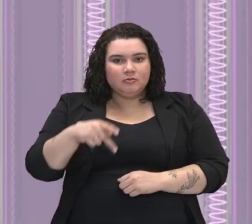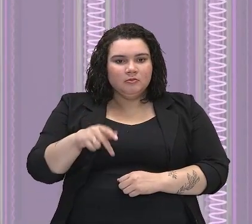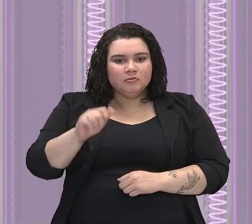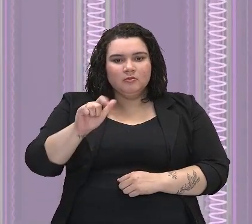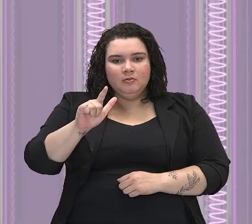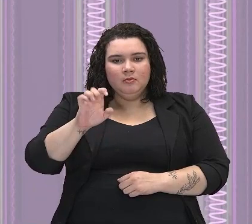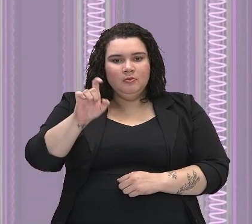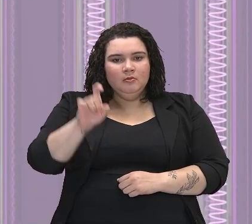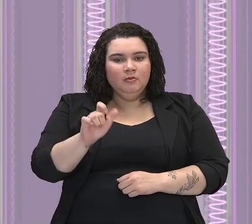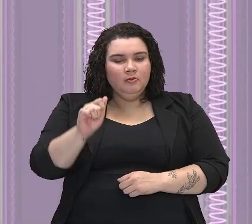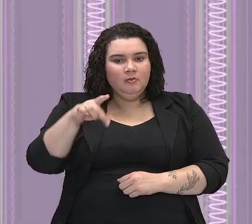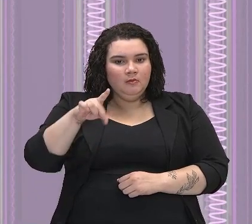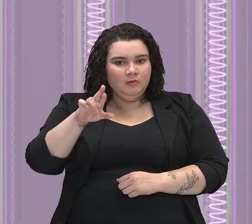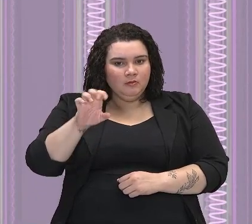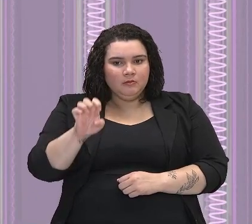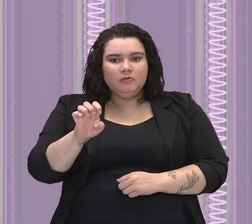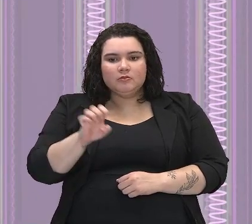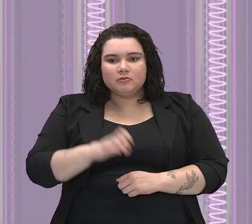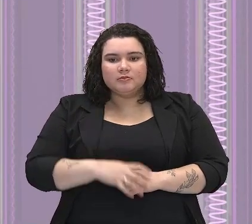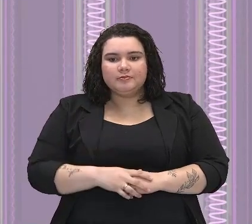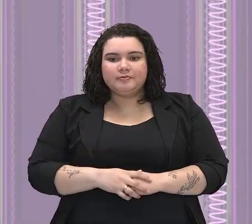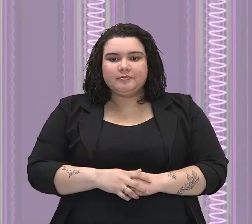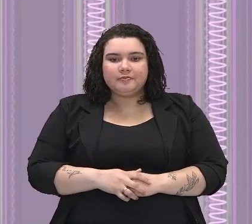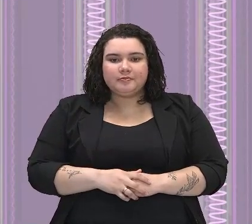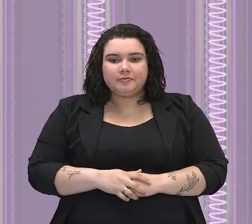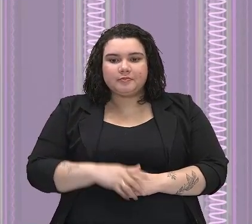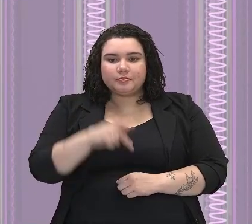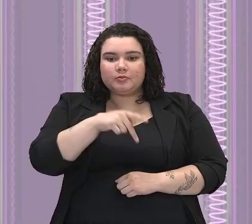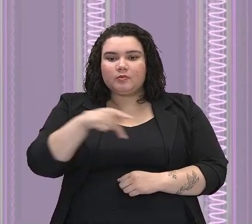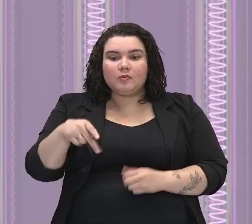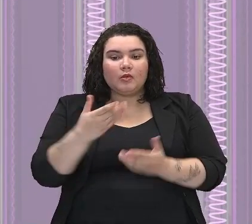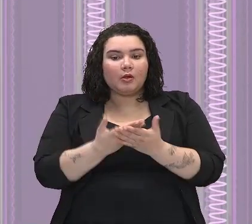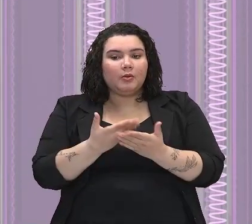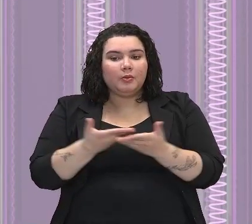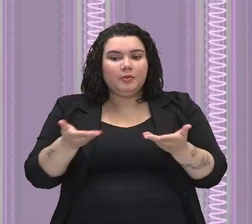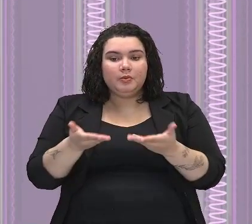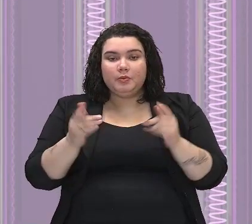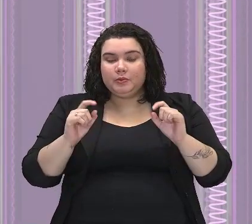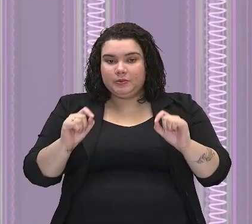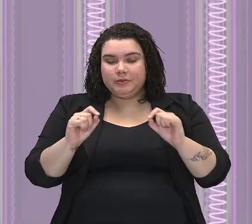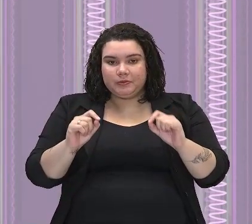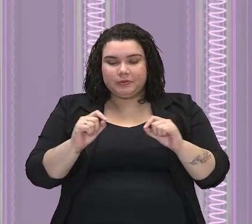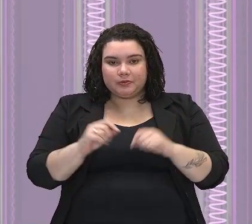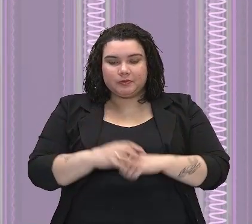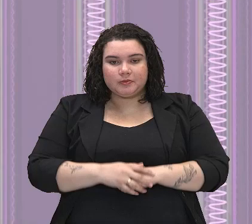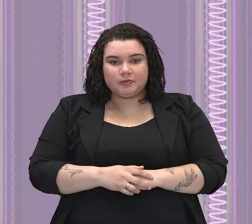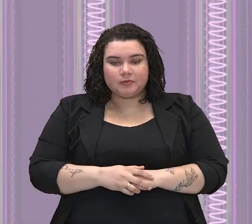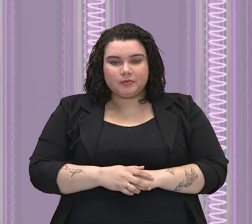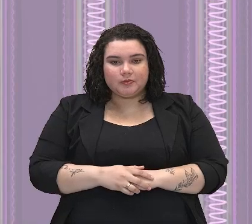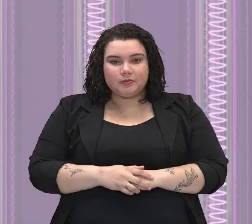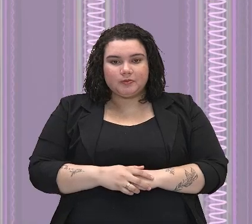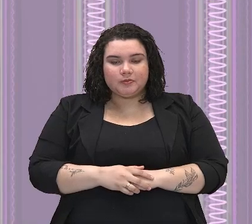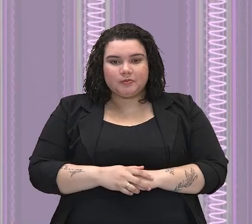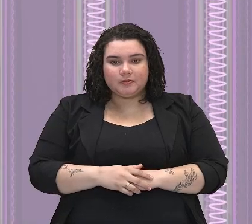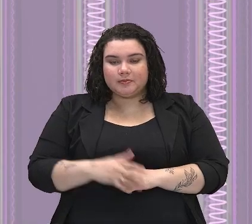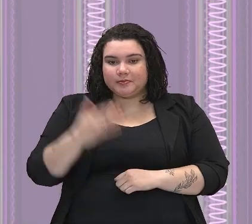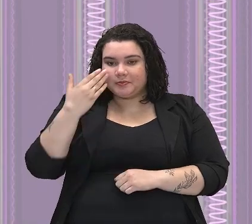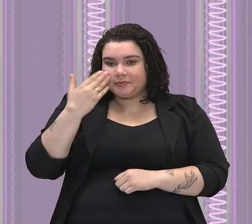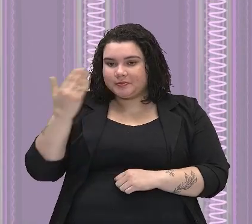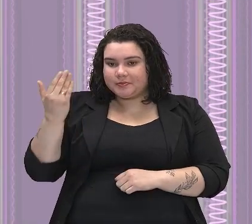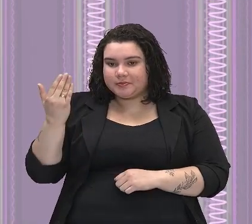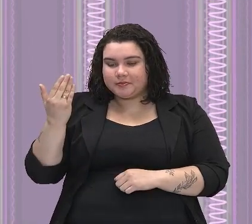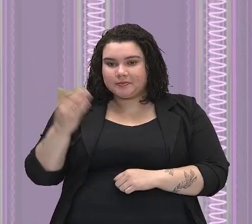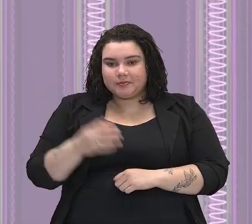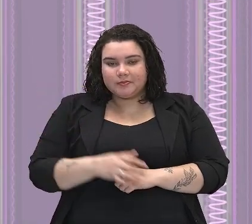dos Santos. Professor, o que temos na nossa aula? Vamos verificar